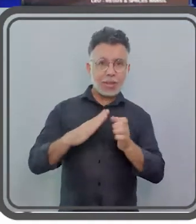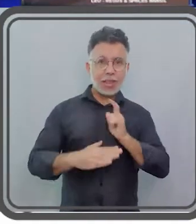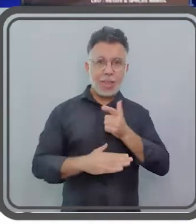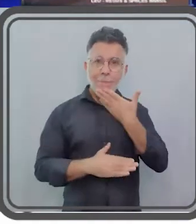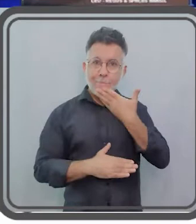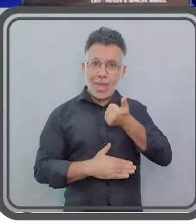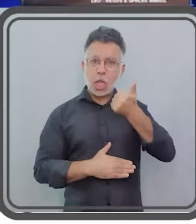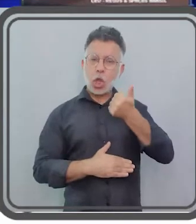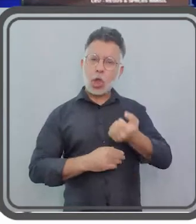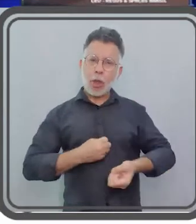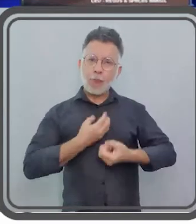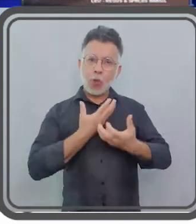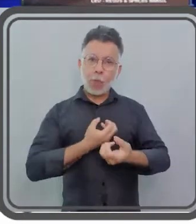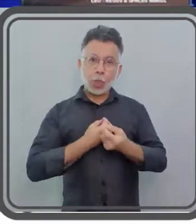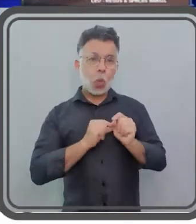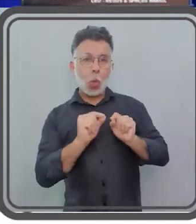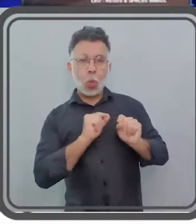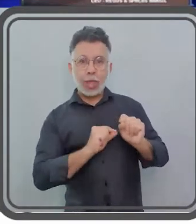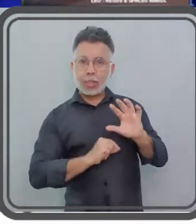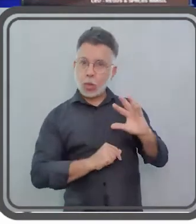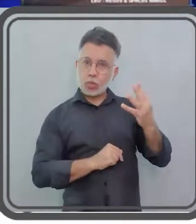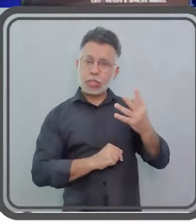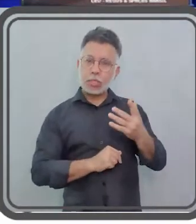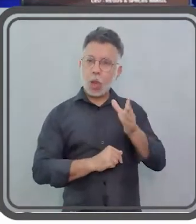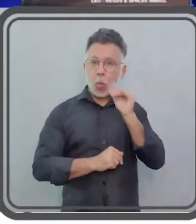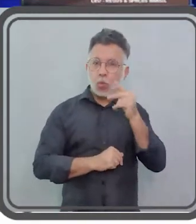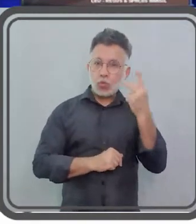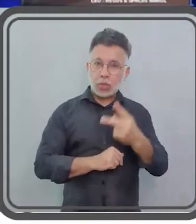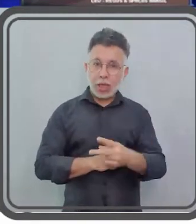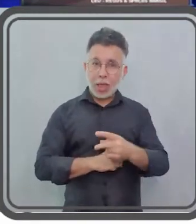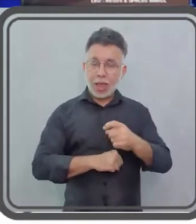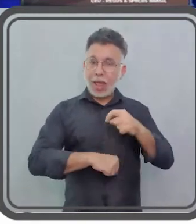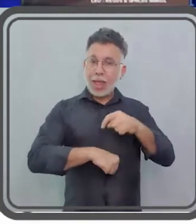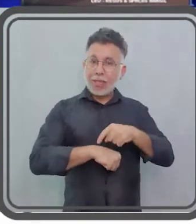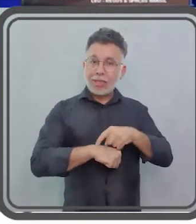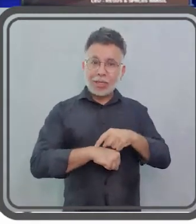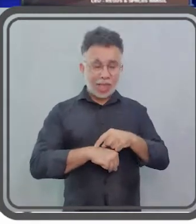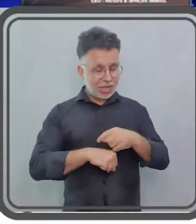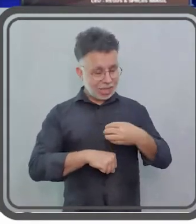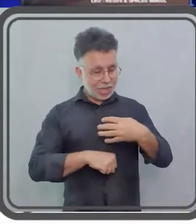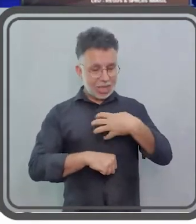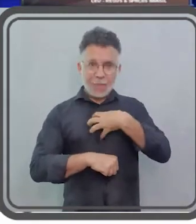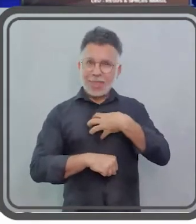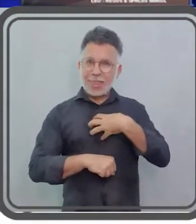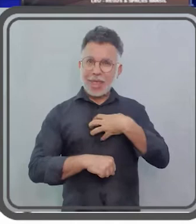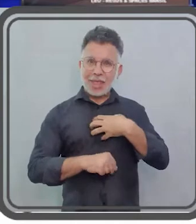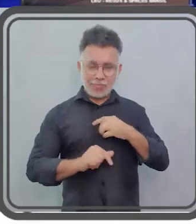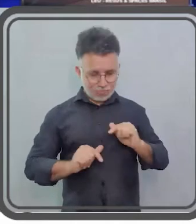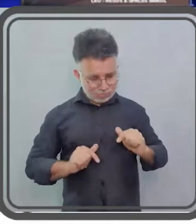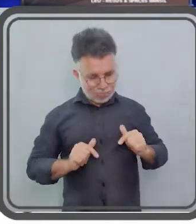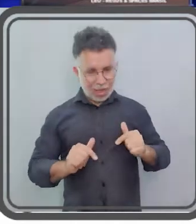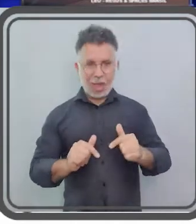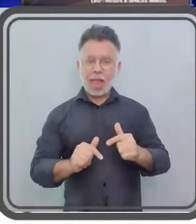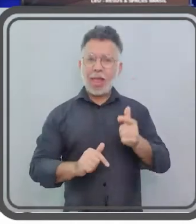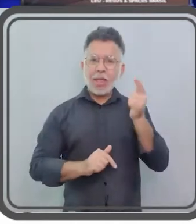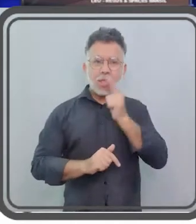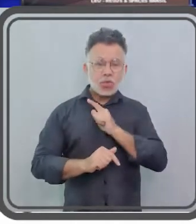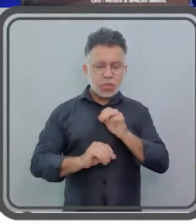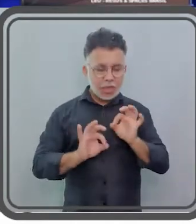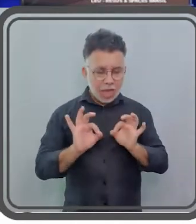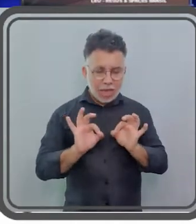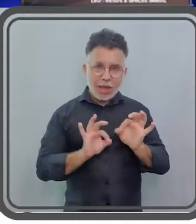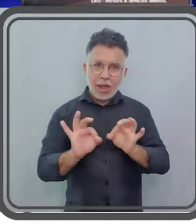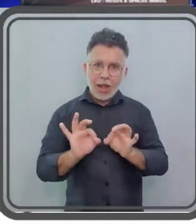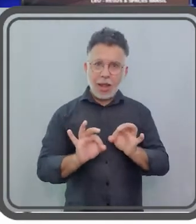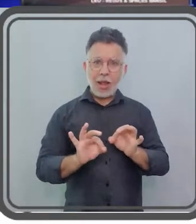informação sobre a situação dos funcionários da equipe e, de maneira proativa, a gente consegue resolver e endereitar situações. Que, de